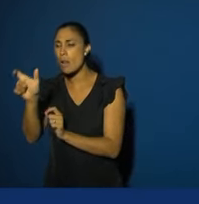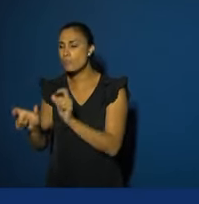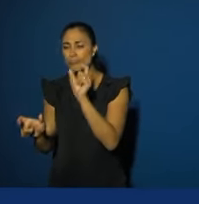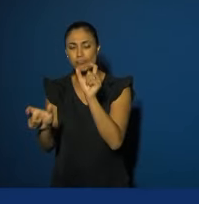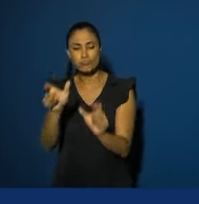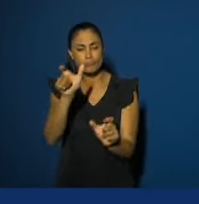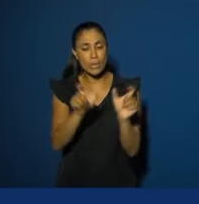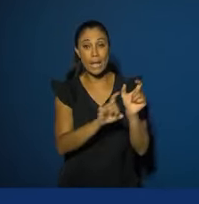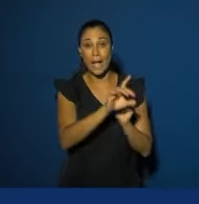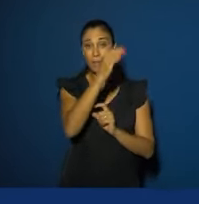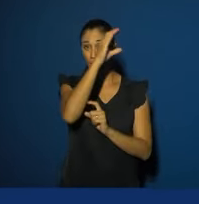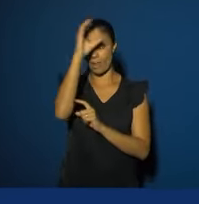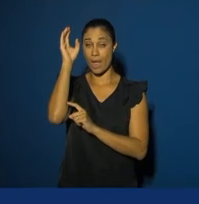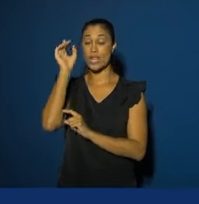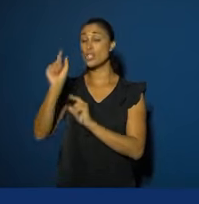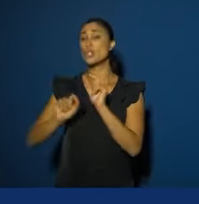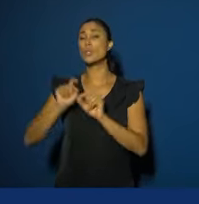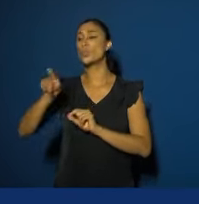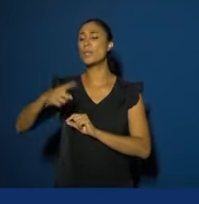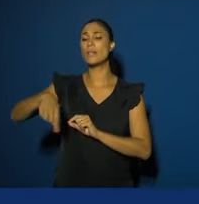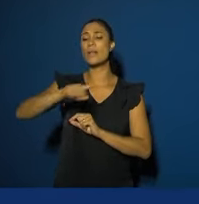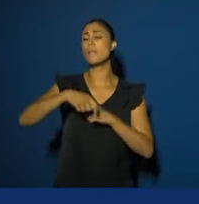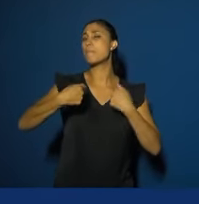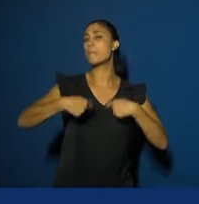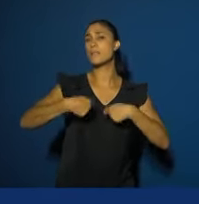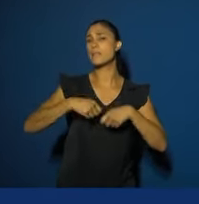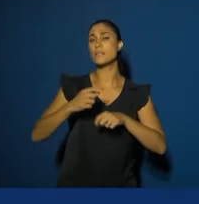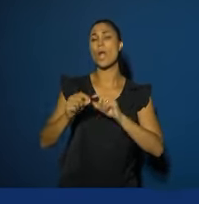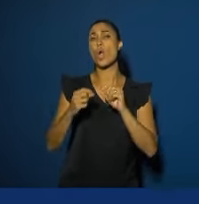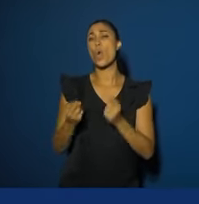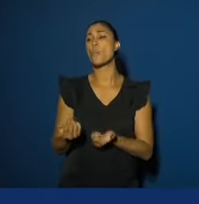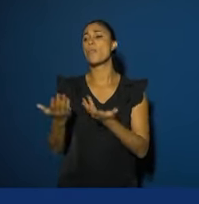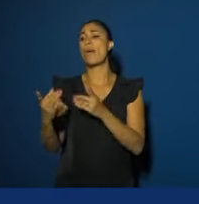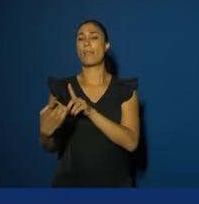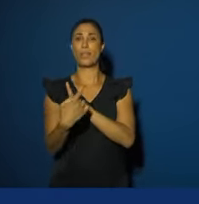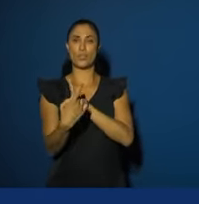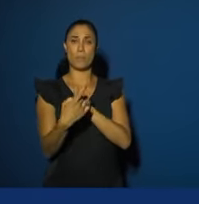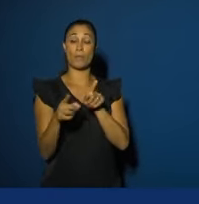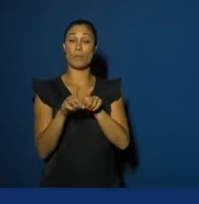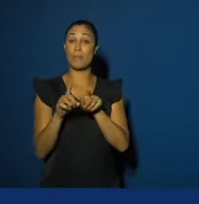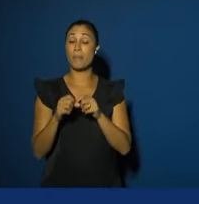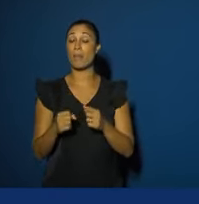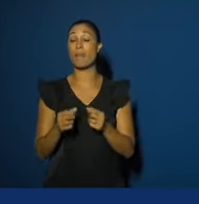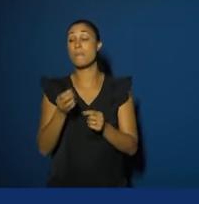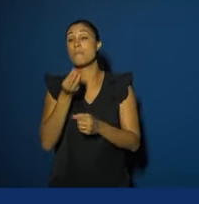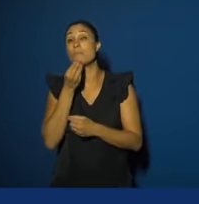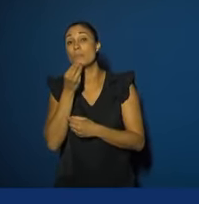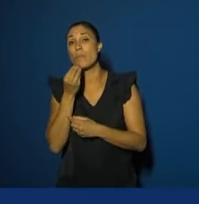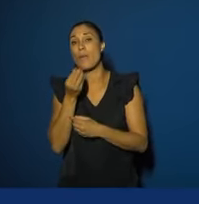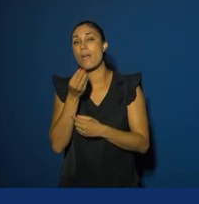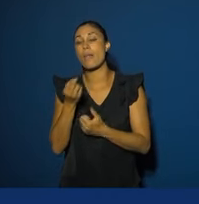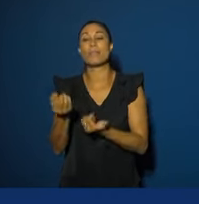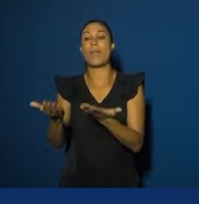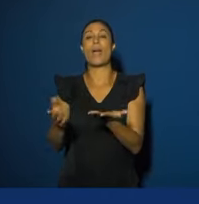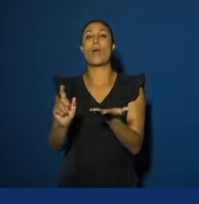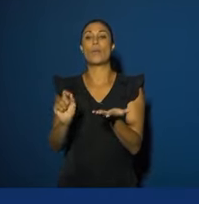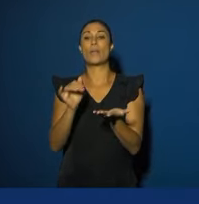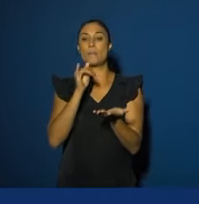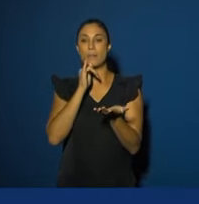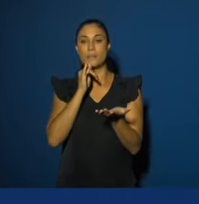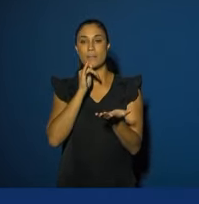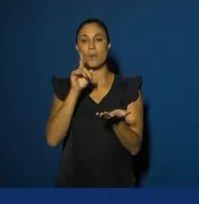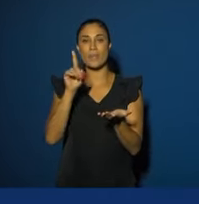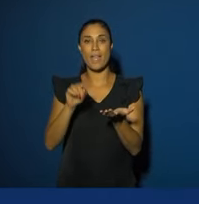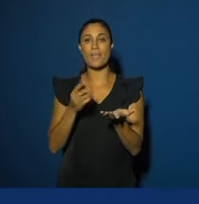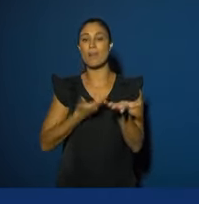suas necessidades O que que a gente pode dar de atendimento né e e realmente proporcionar Então essa eh esse touch